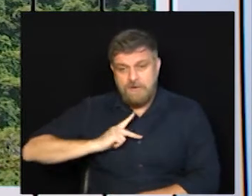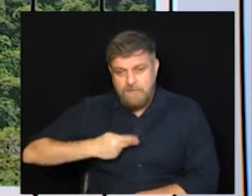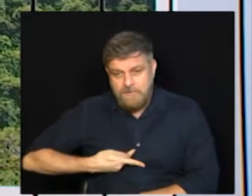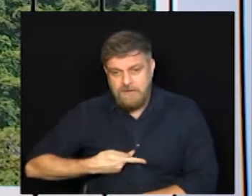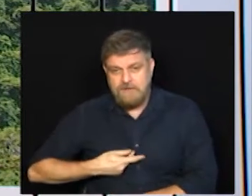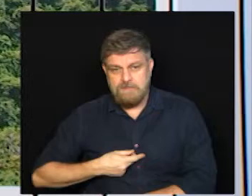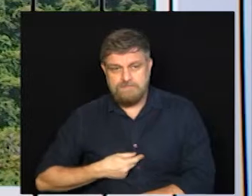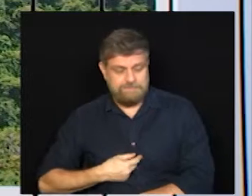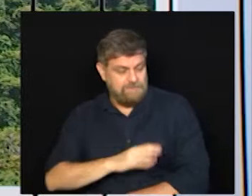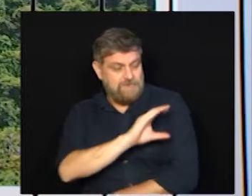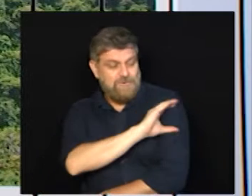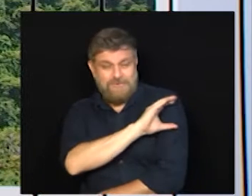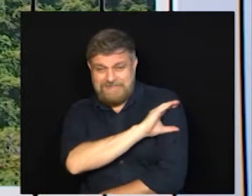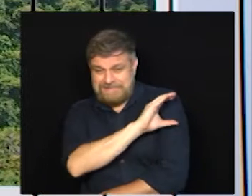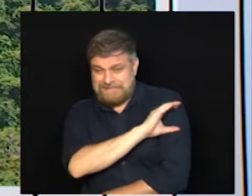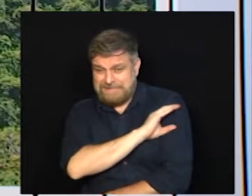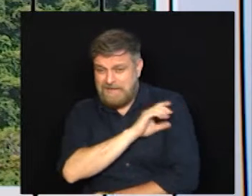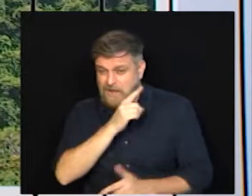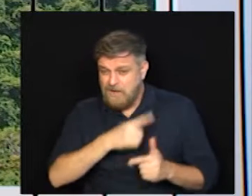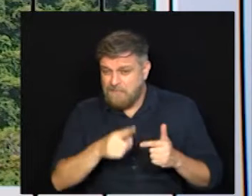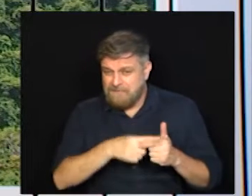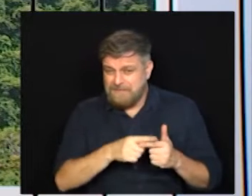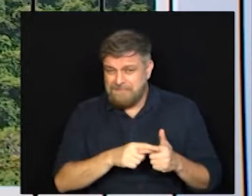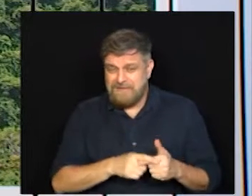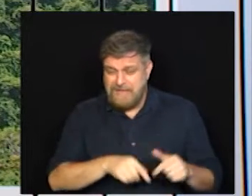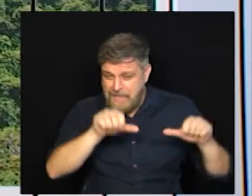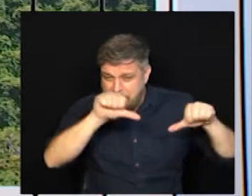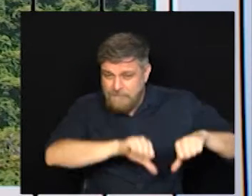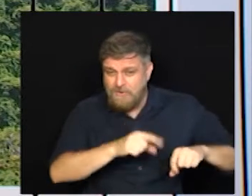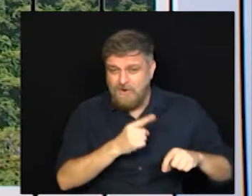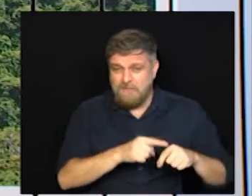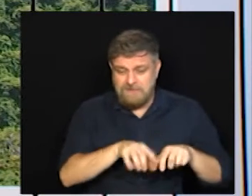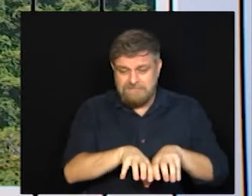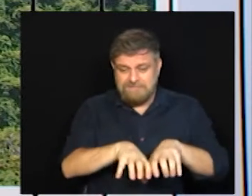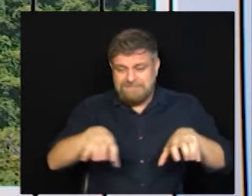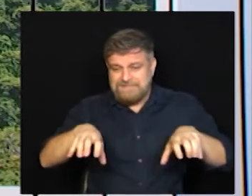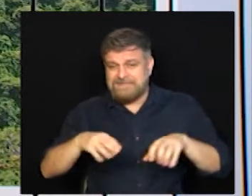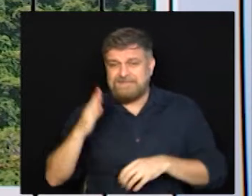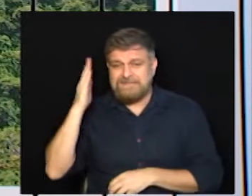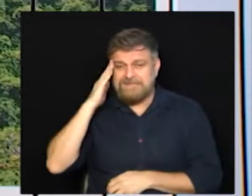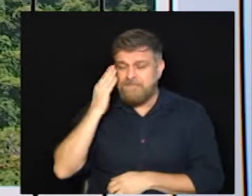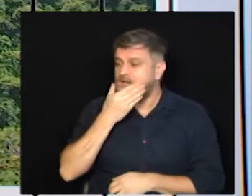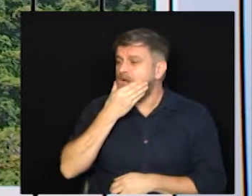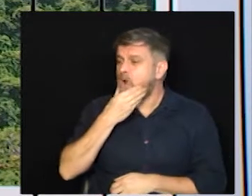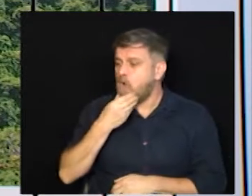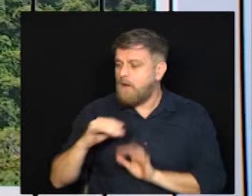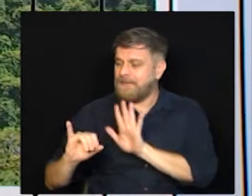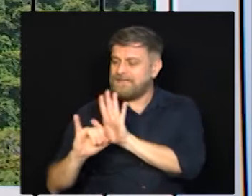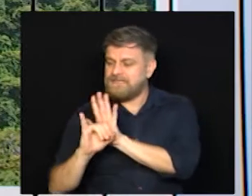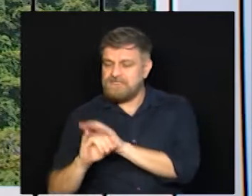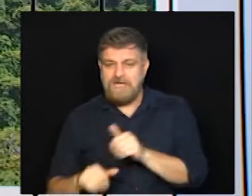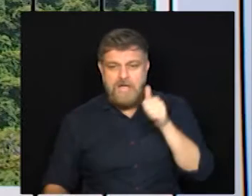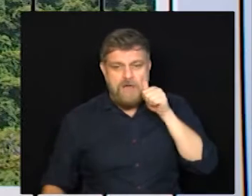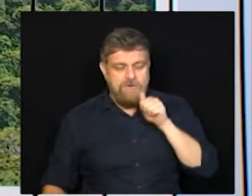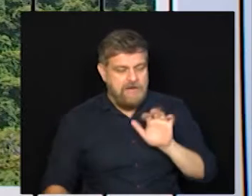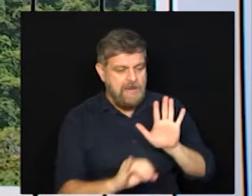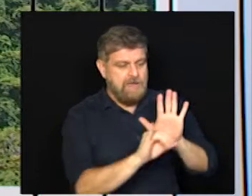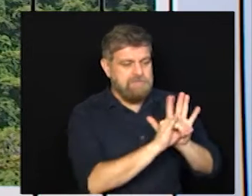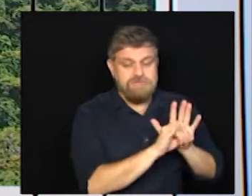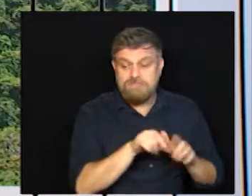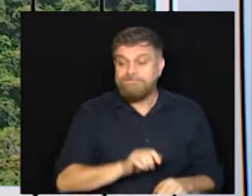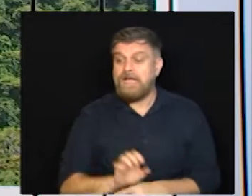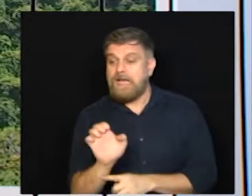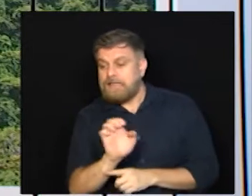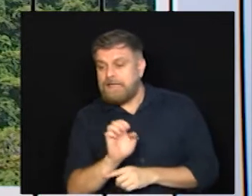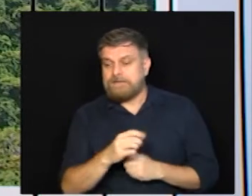se agravando um pouco mais, né? Porque aí a sexualidade começa a aparecer, a identidade de gênero, orientação sexual. Então, assim,